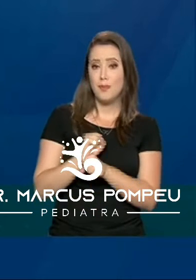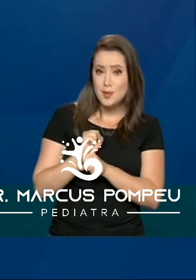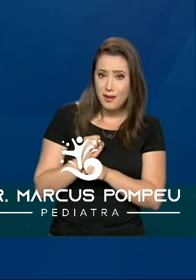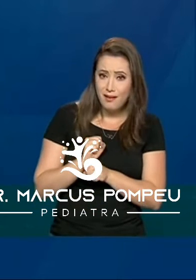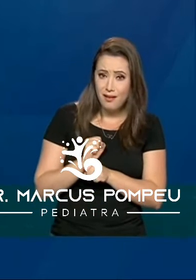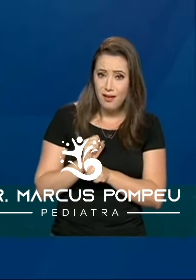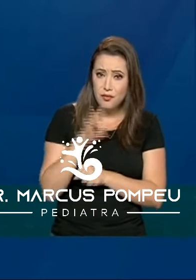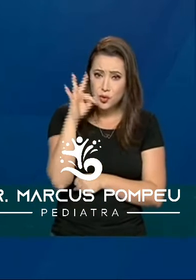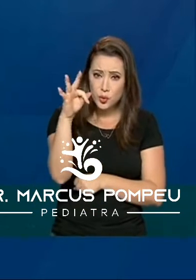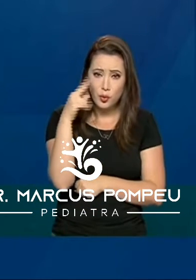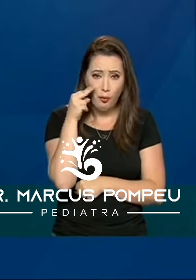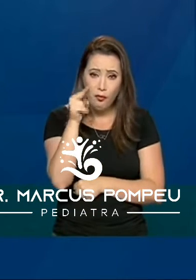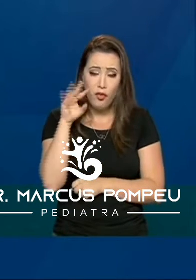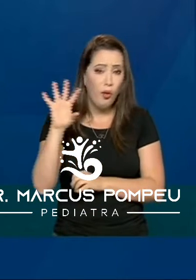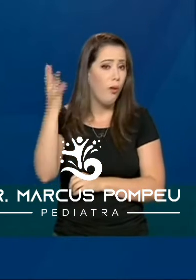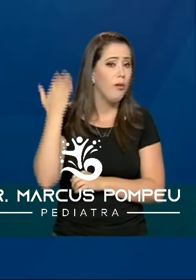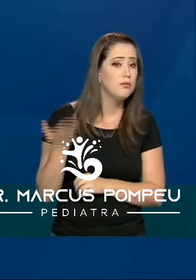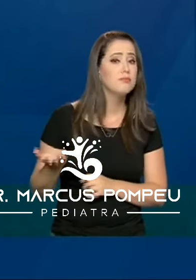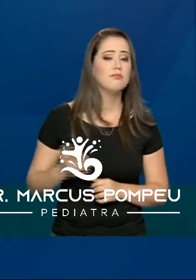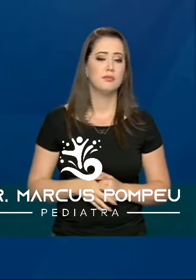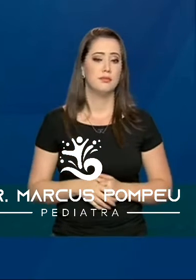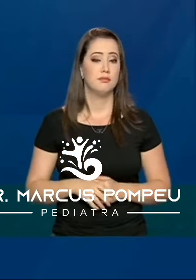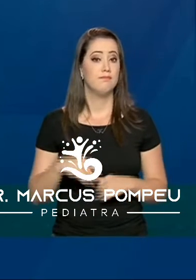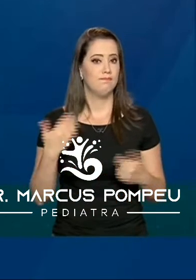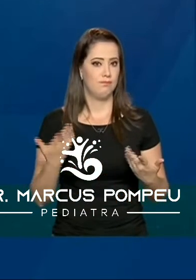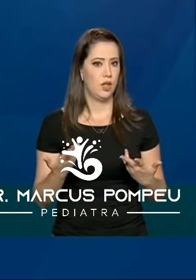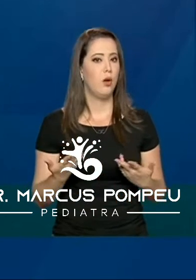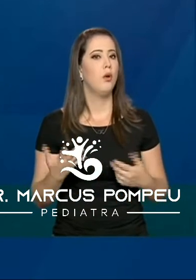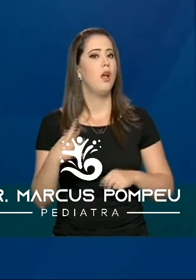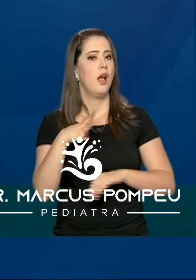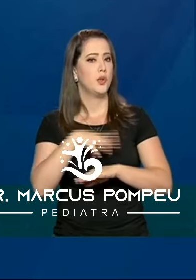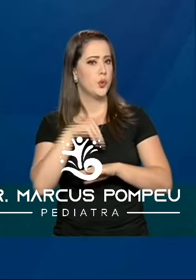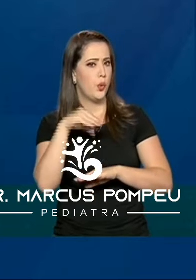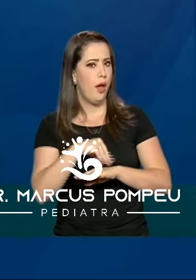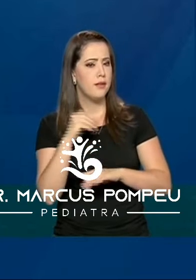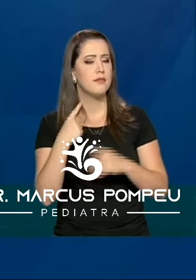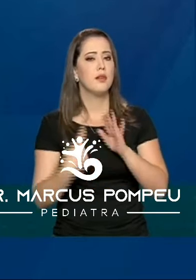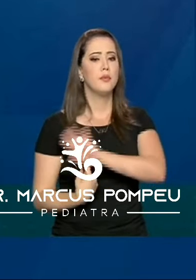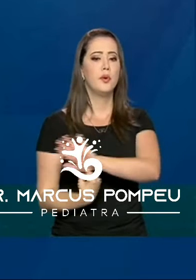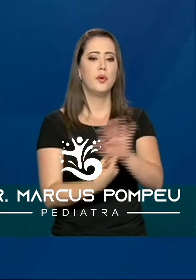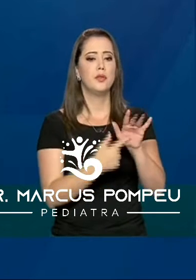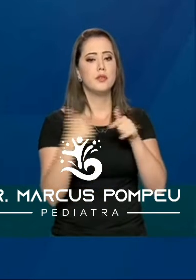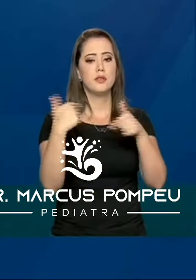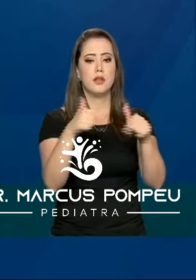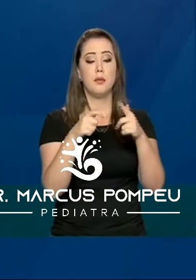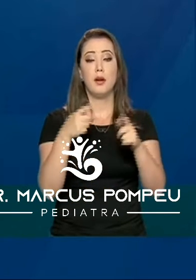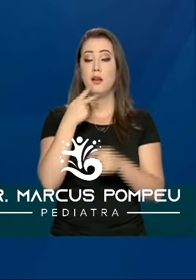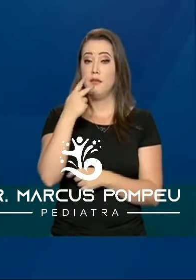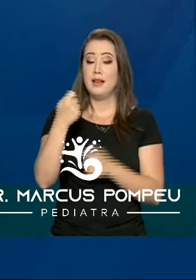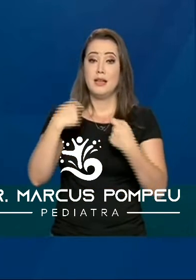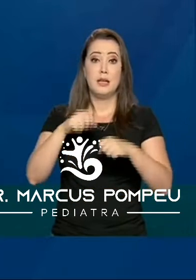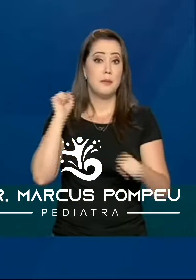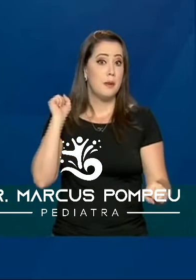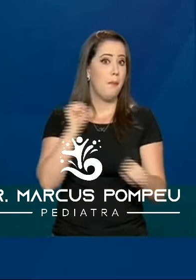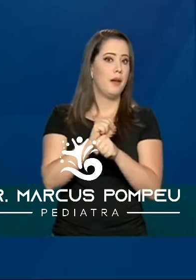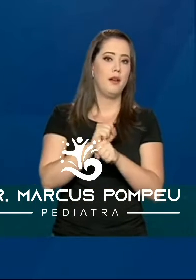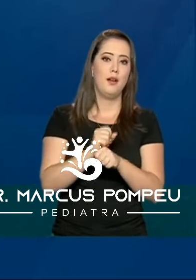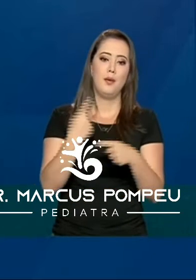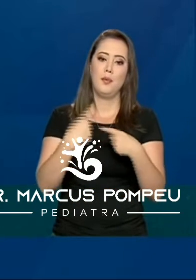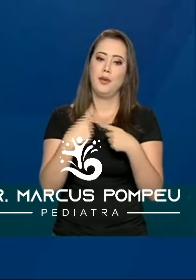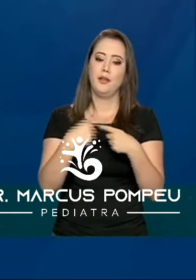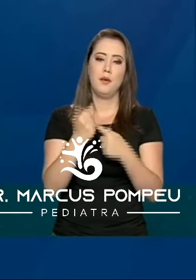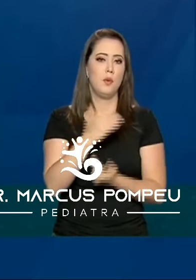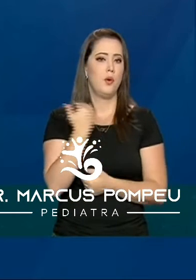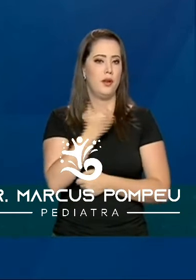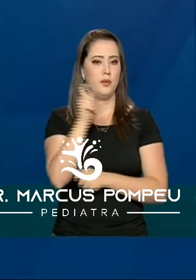acontece. Não é assim que funciona. Então, a Suécia mostra esse trabalho e diz, precisamos suspender essas plataformas, porque está morrendo muita gente com